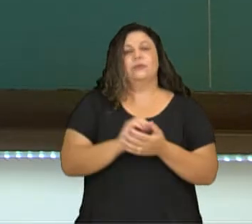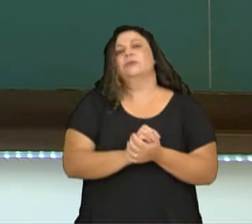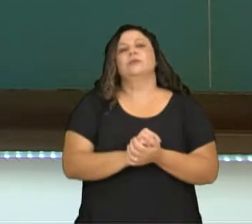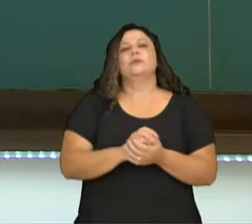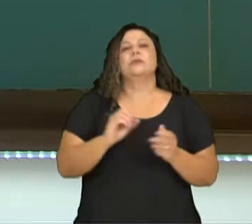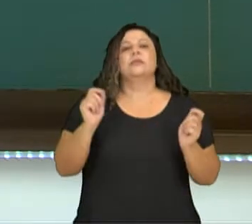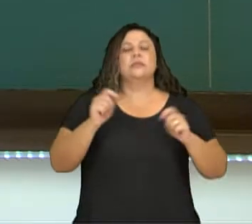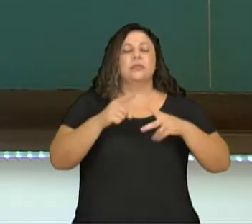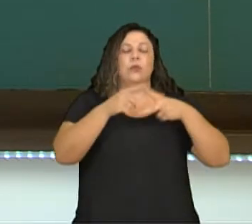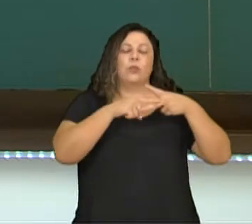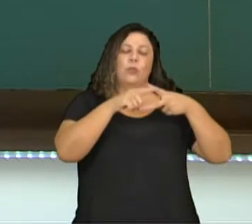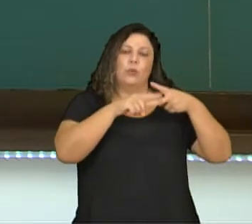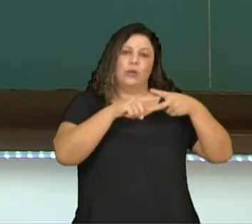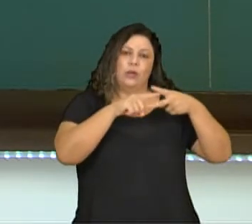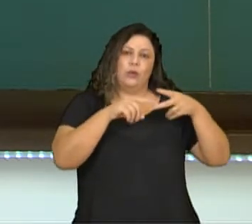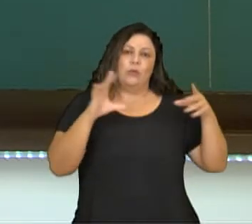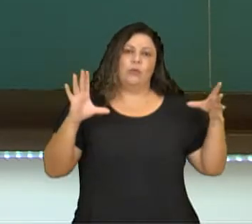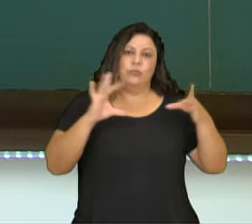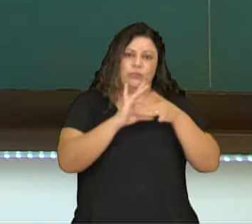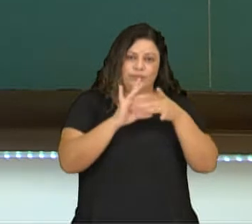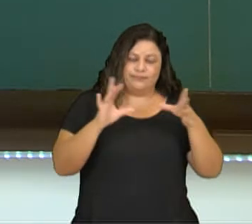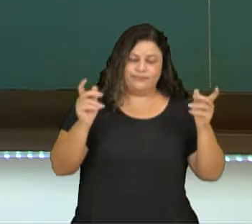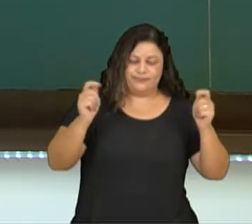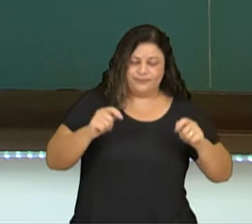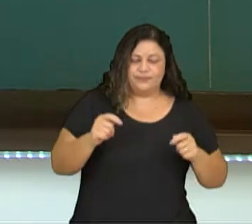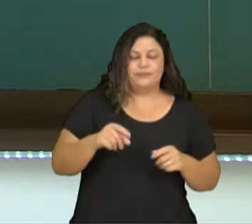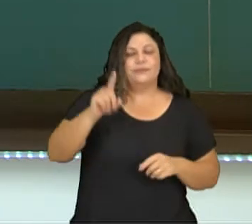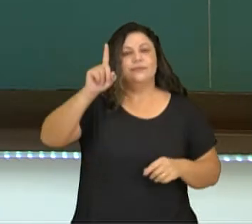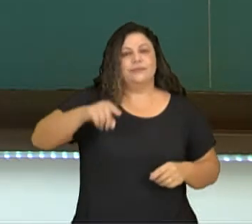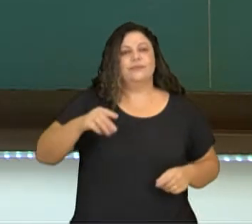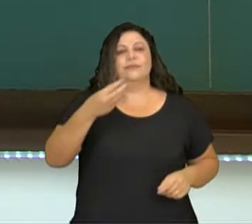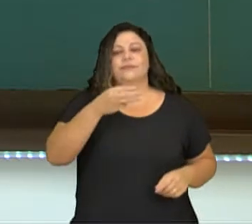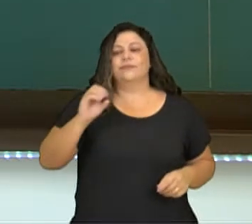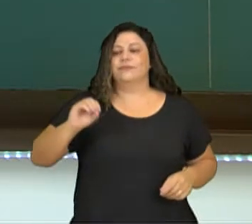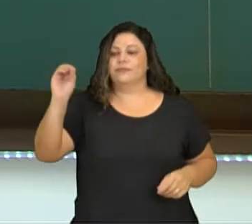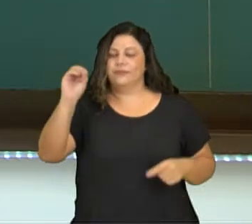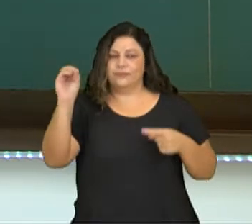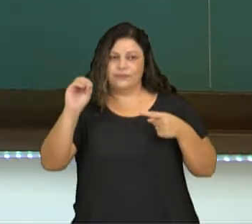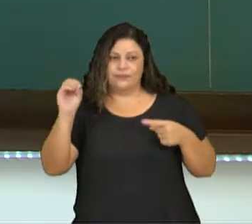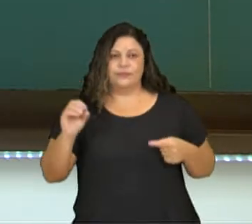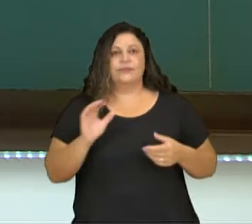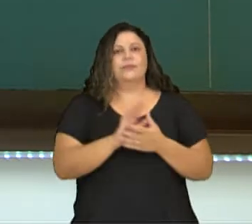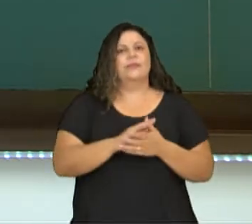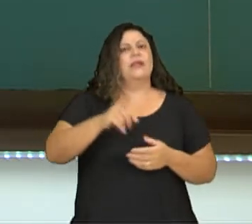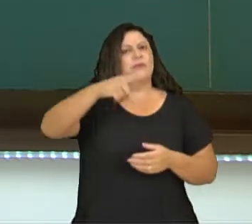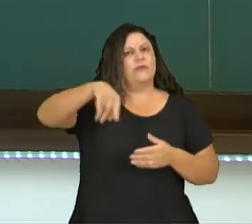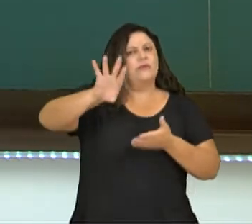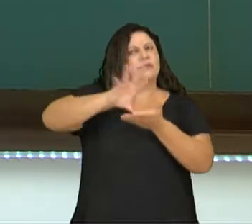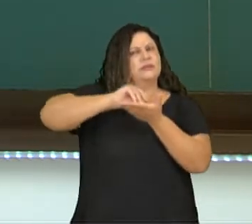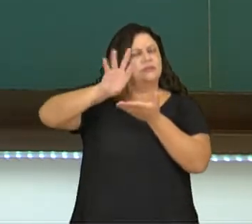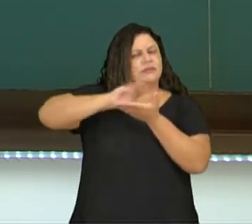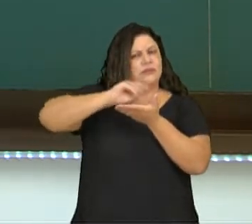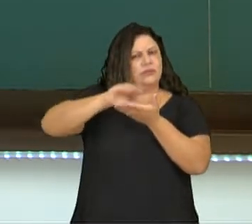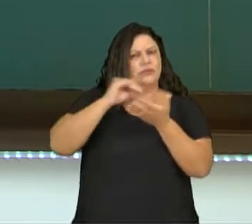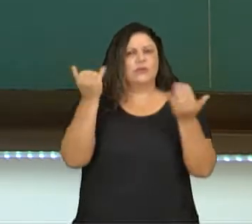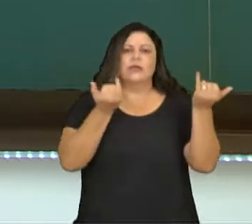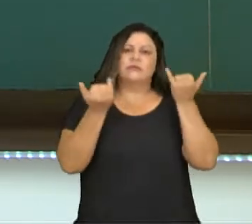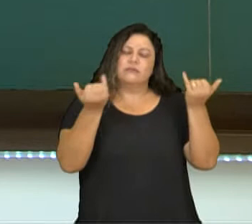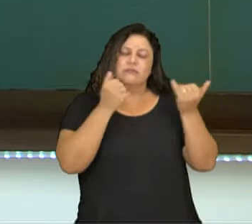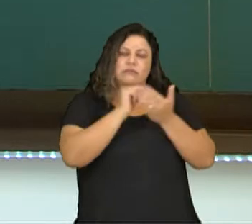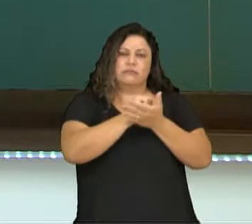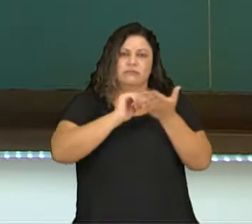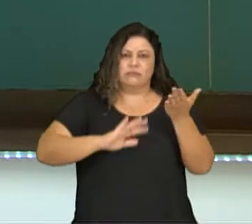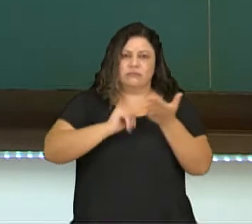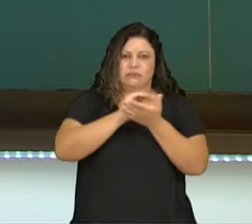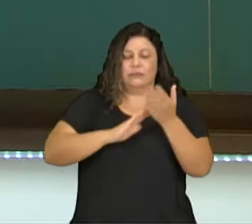ângulo correspondente no primeiro quadrante é o ângulo de 30 graus. É bom vocês anotarem essa informação, tá? Nesse exercício aqui,